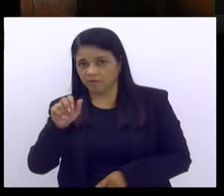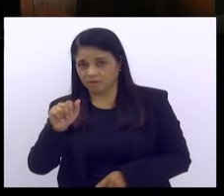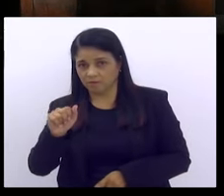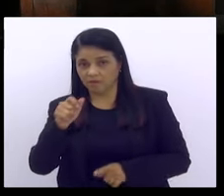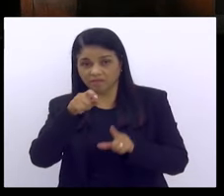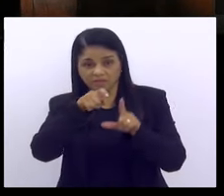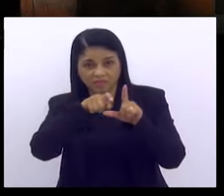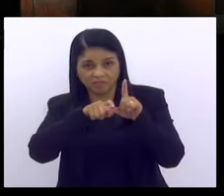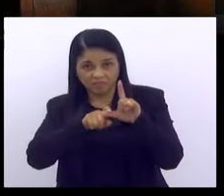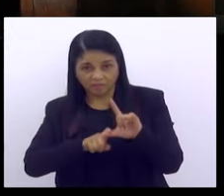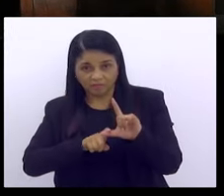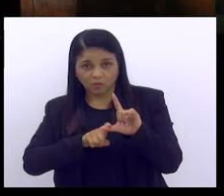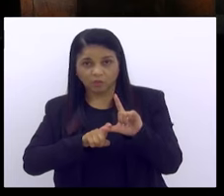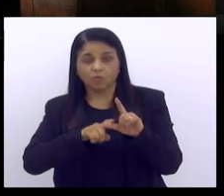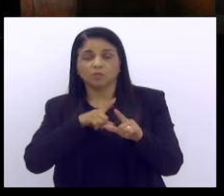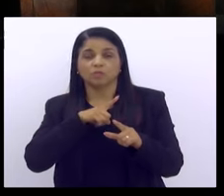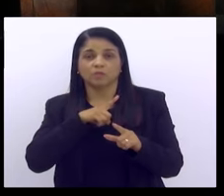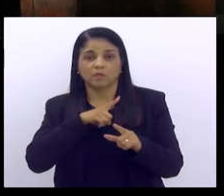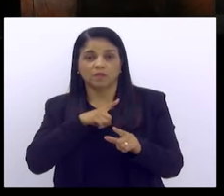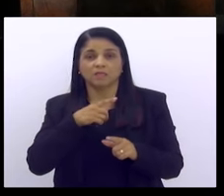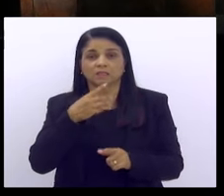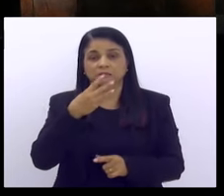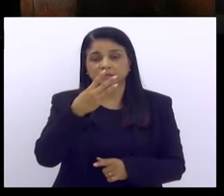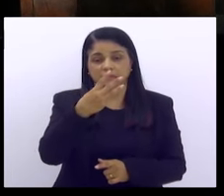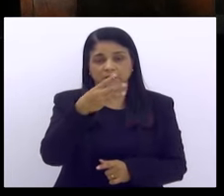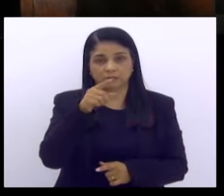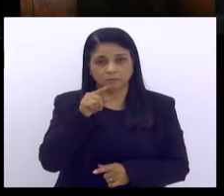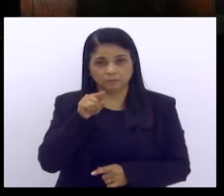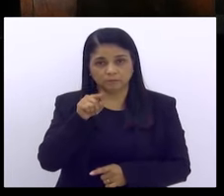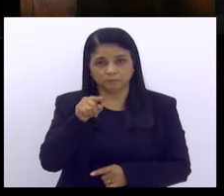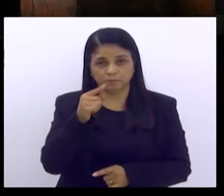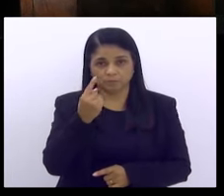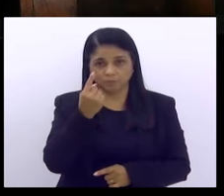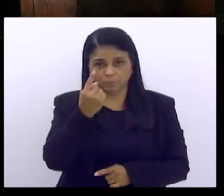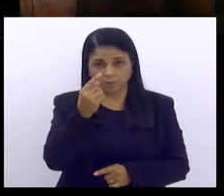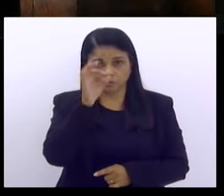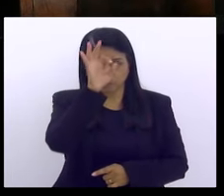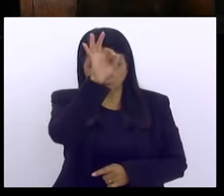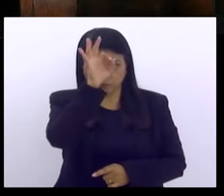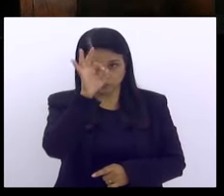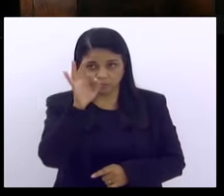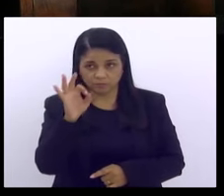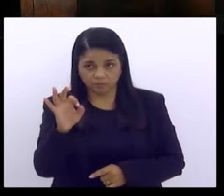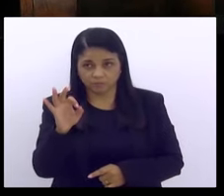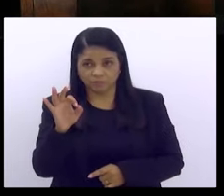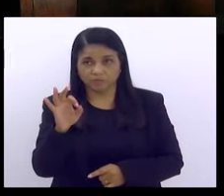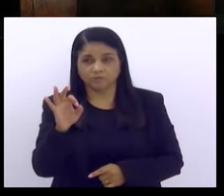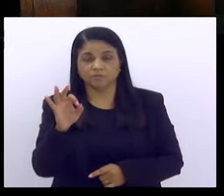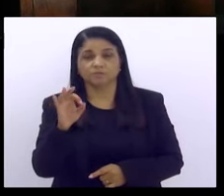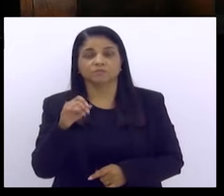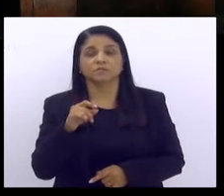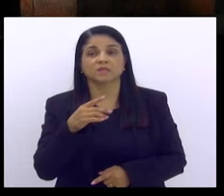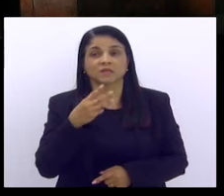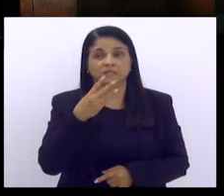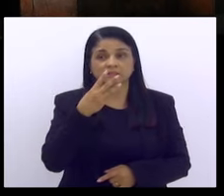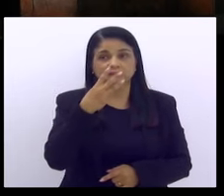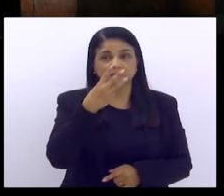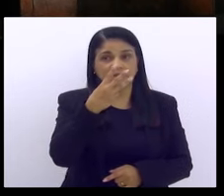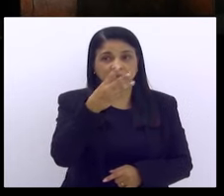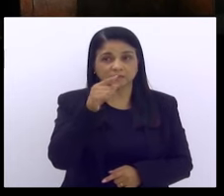a 31 pontos percentuais, sonegação de 31